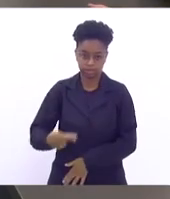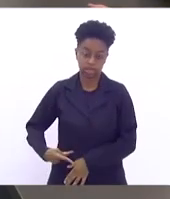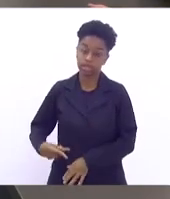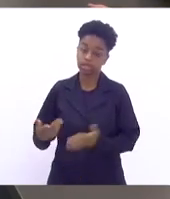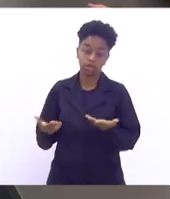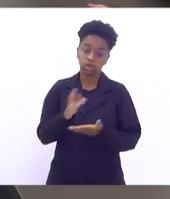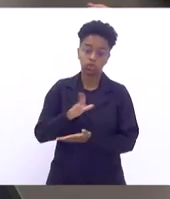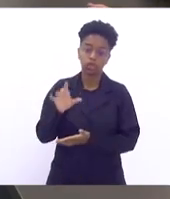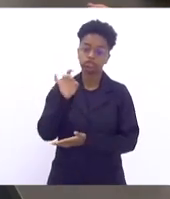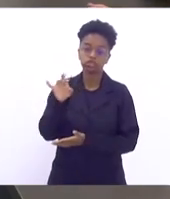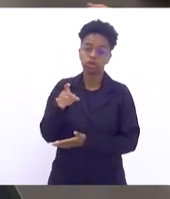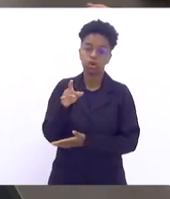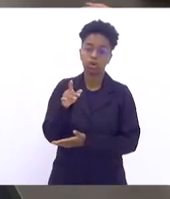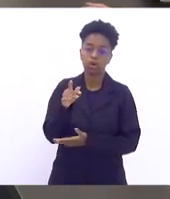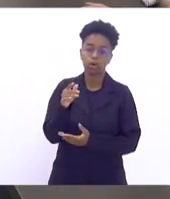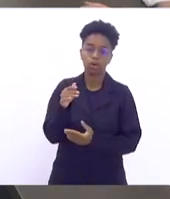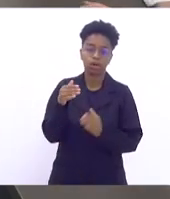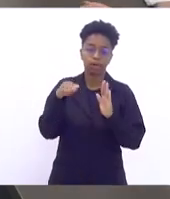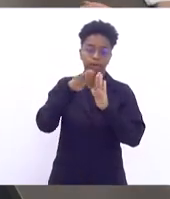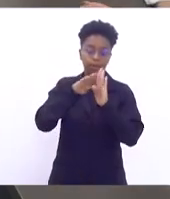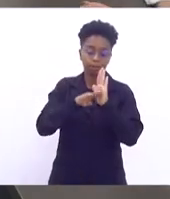basta o Mero protocolo